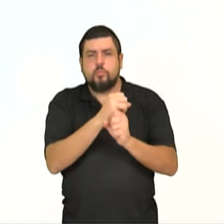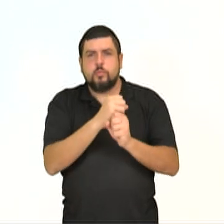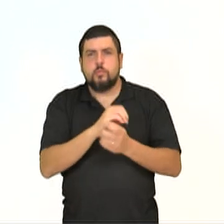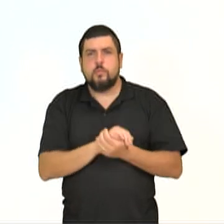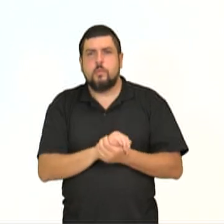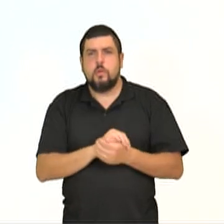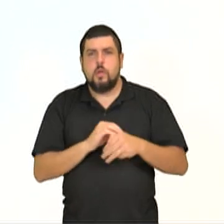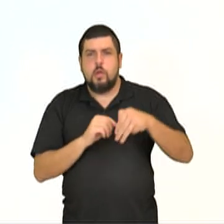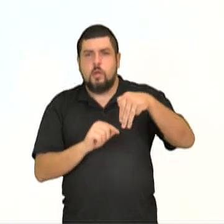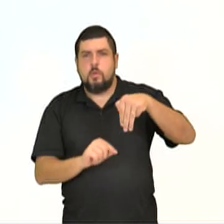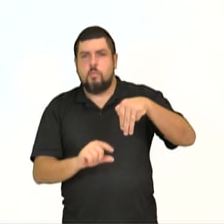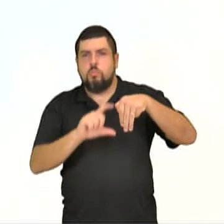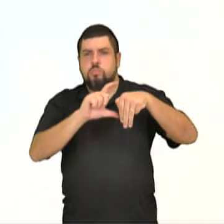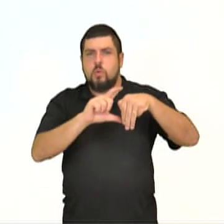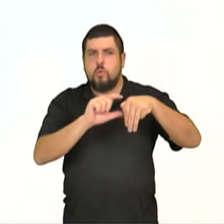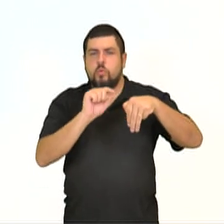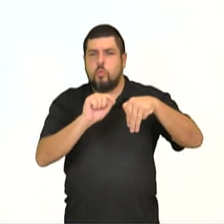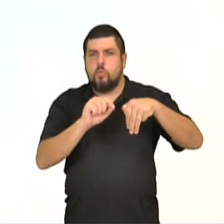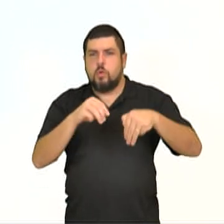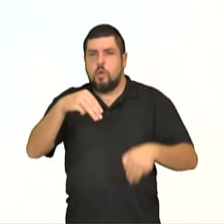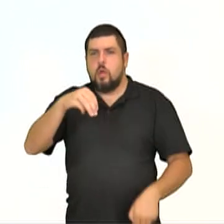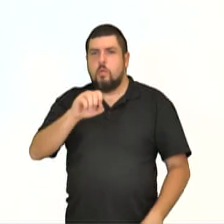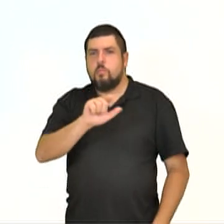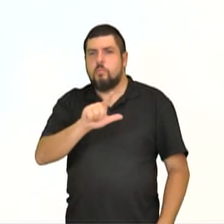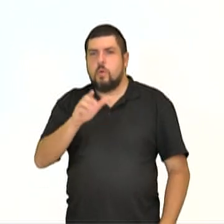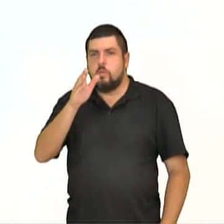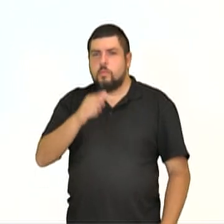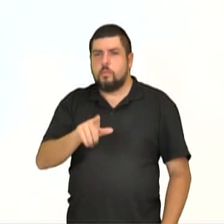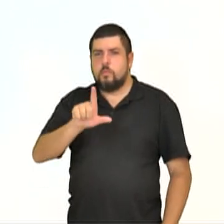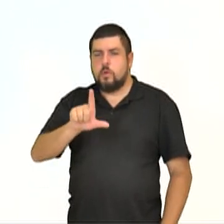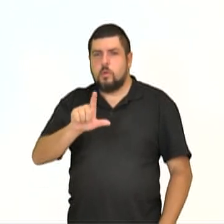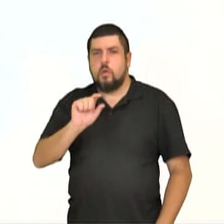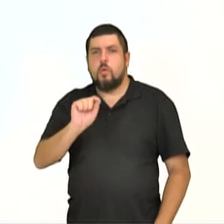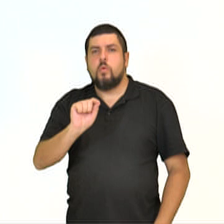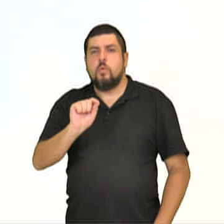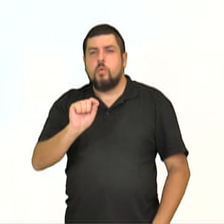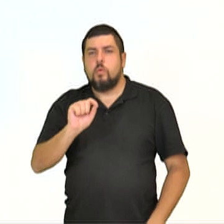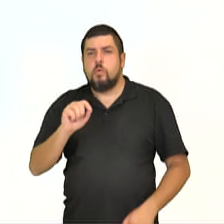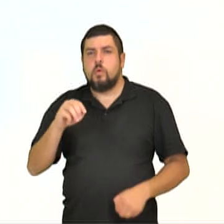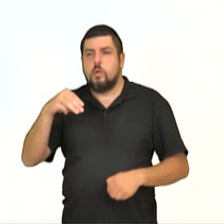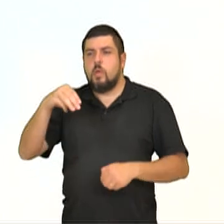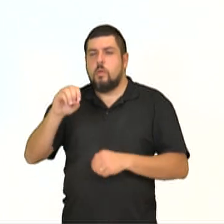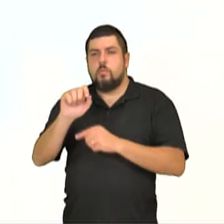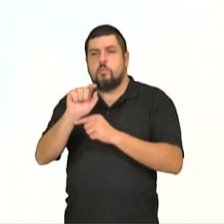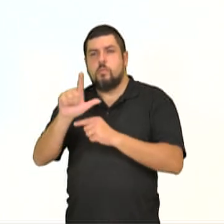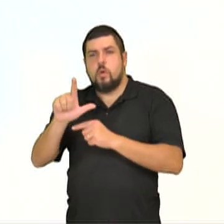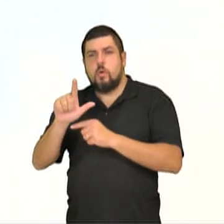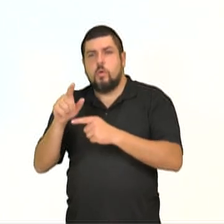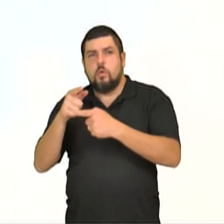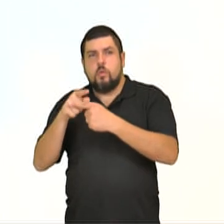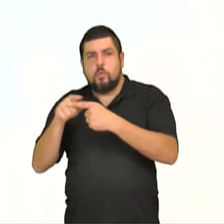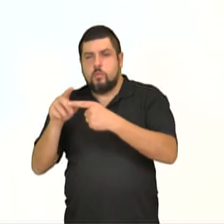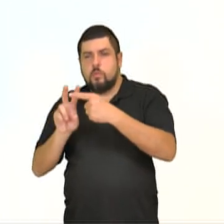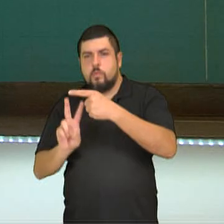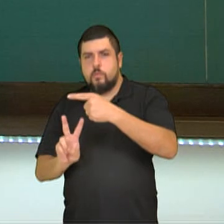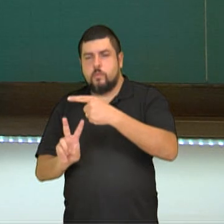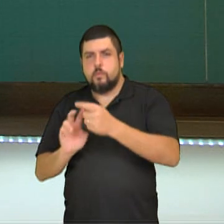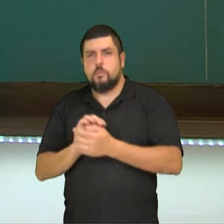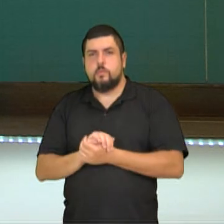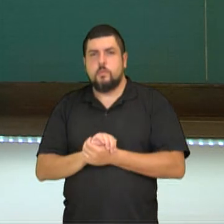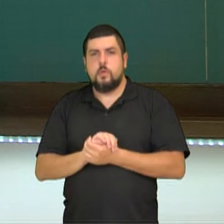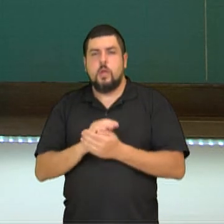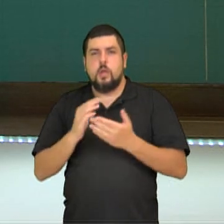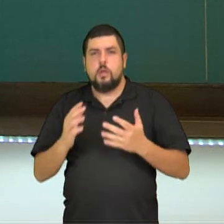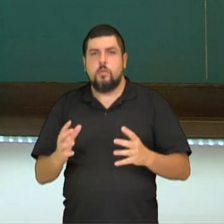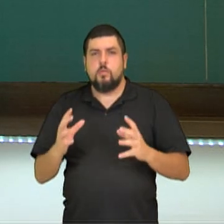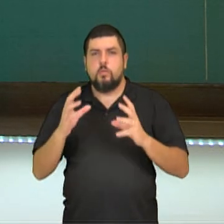maiúsculo, concentração molar, que é mol por litro, é igual o número de mols dividido pelo volume da solução. E aí eu vou